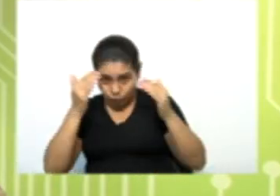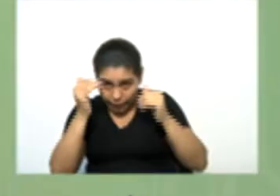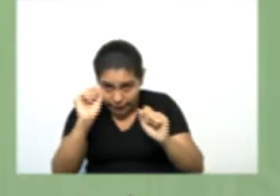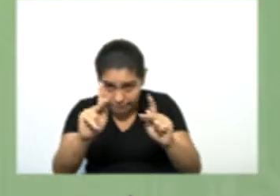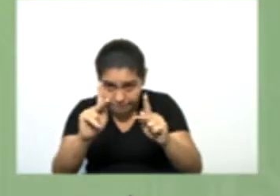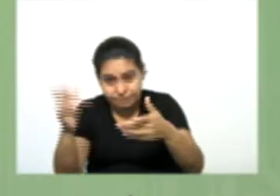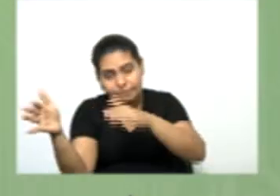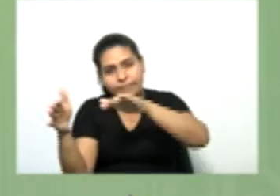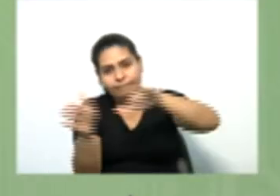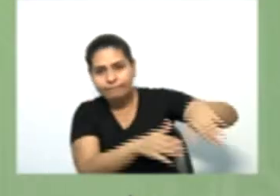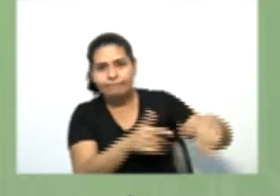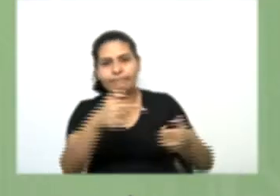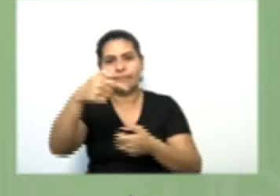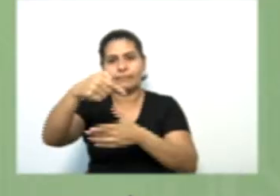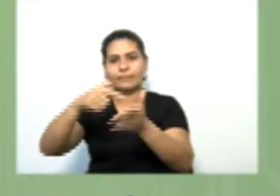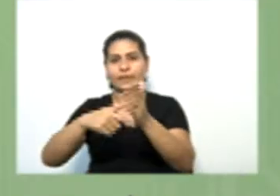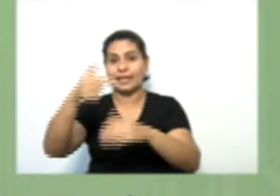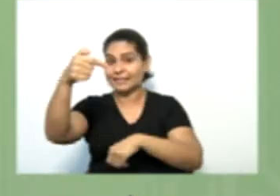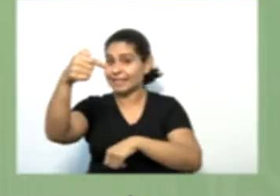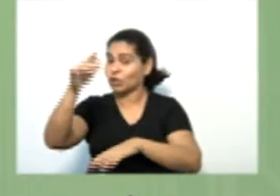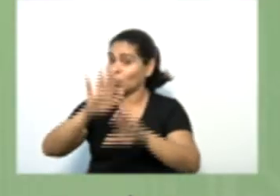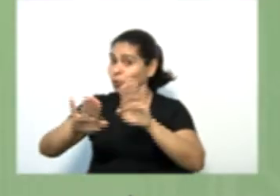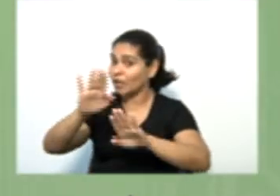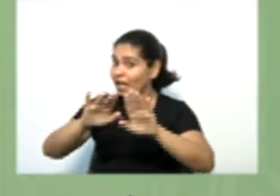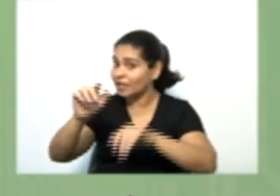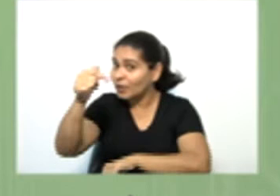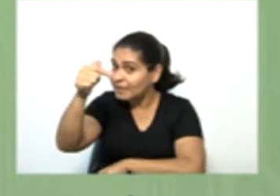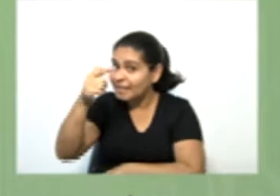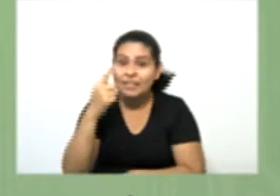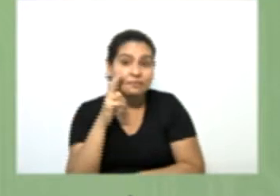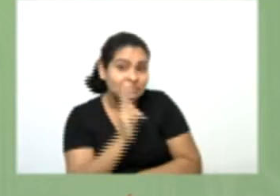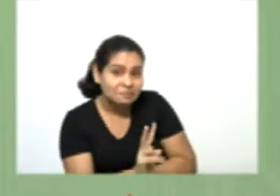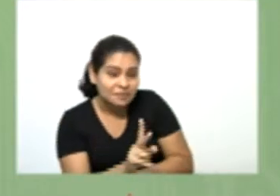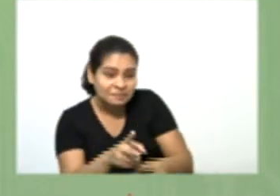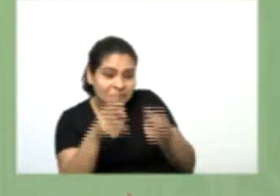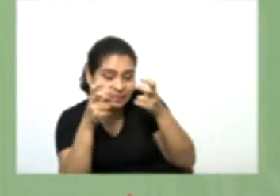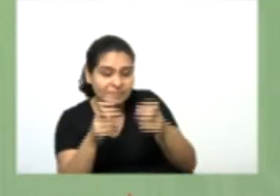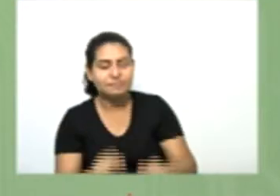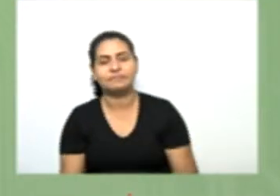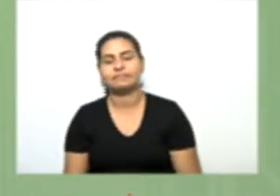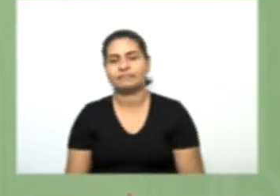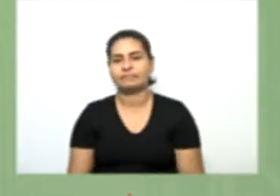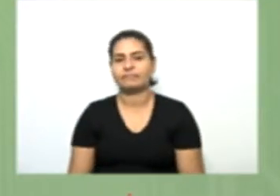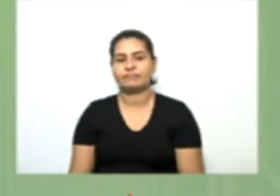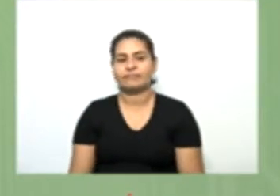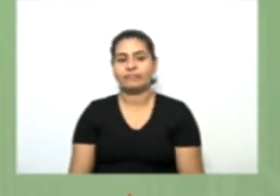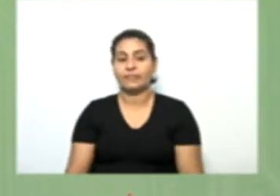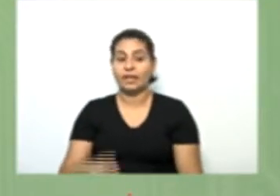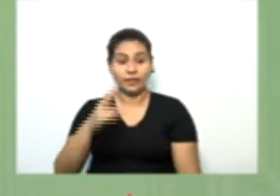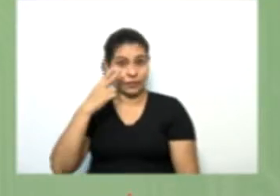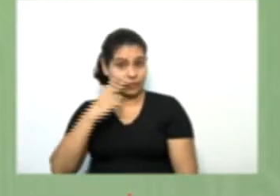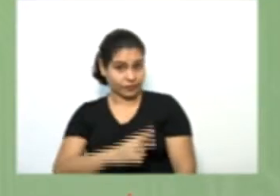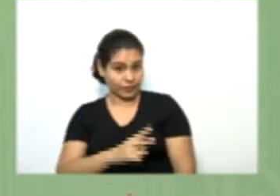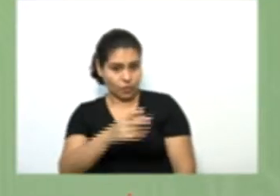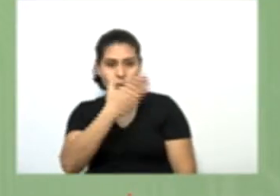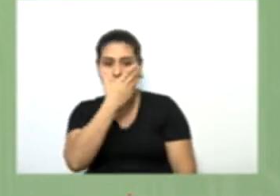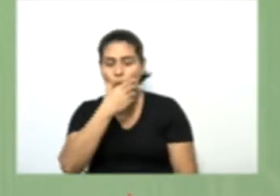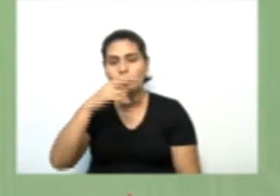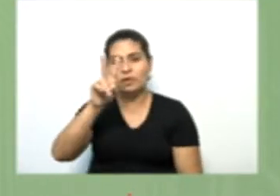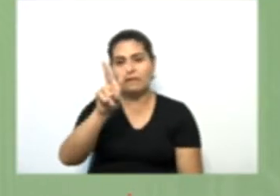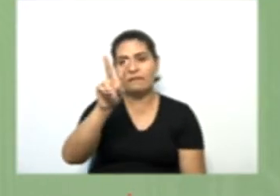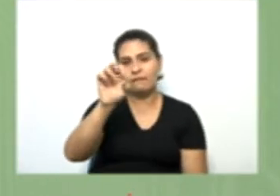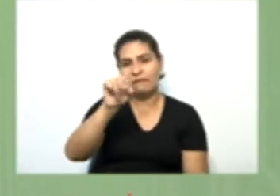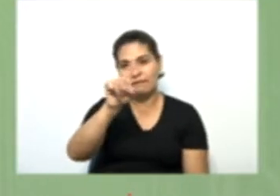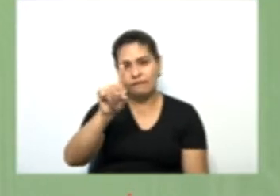questão 7, olha aí a questão 7, olha as pegadinhas da questão 7. Diz o seguinte, segundo Vesula,